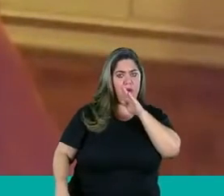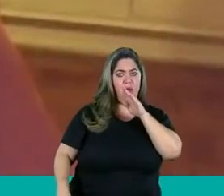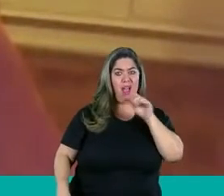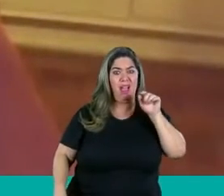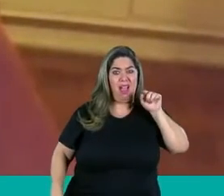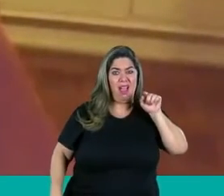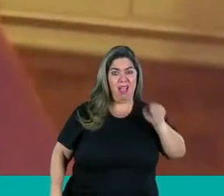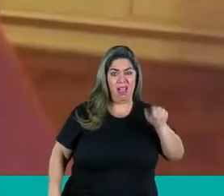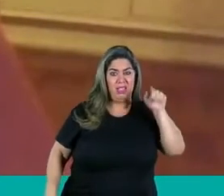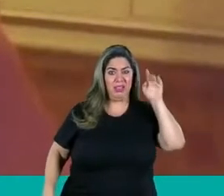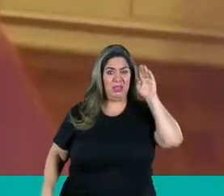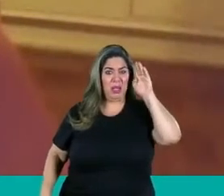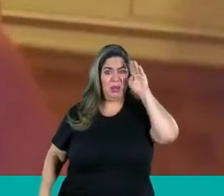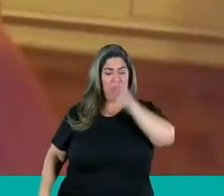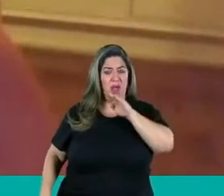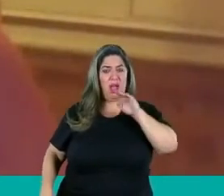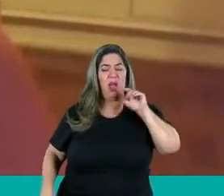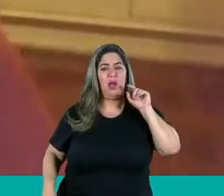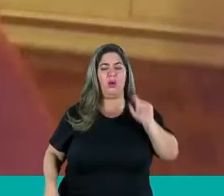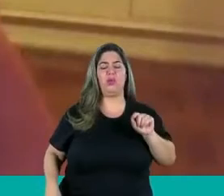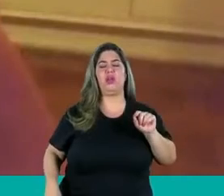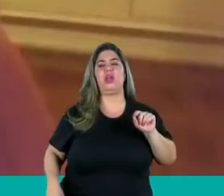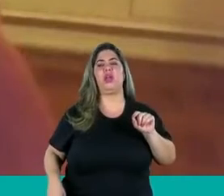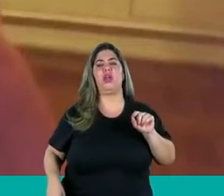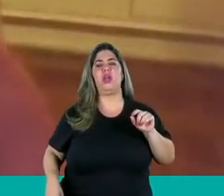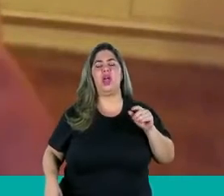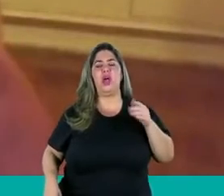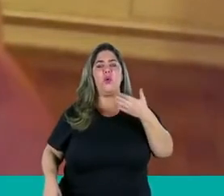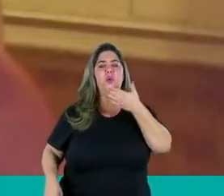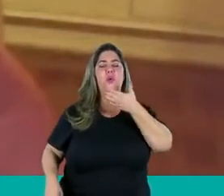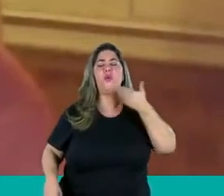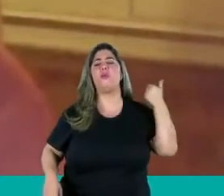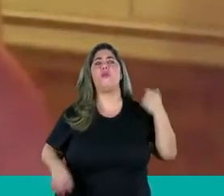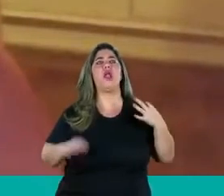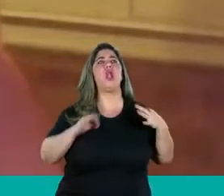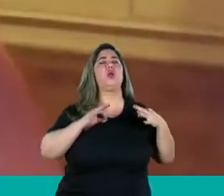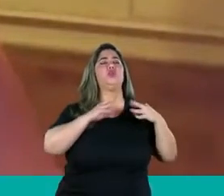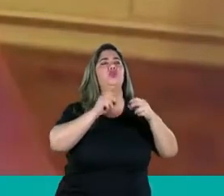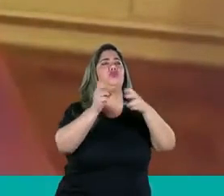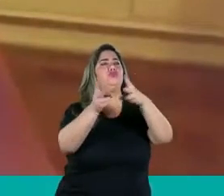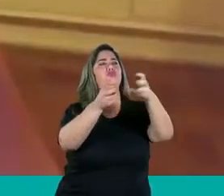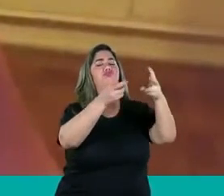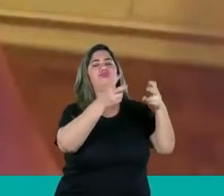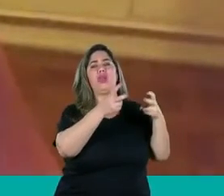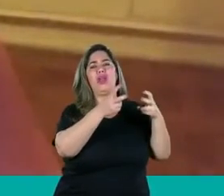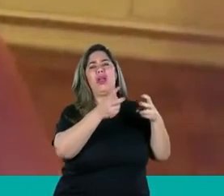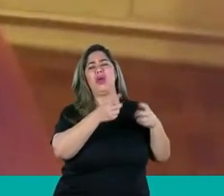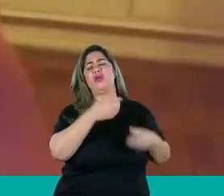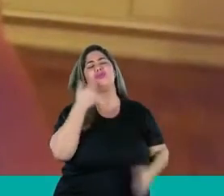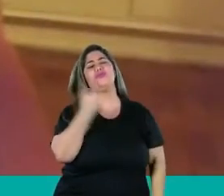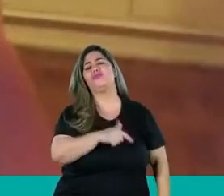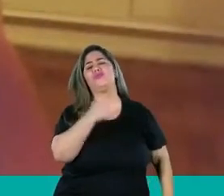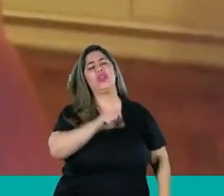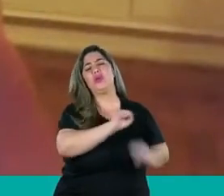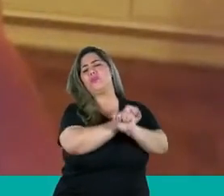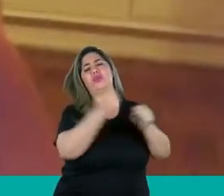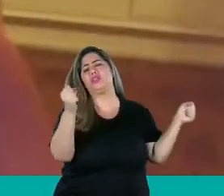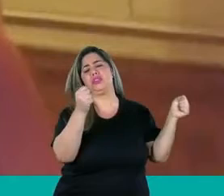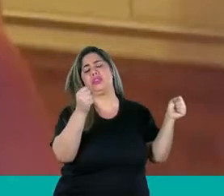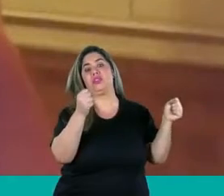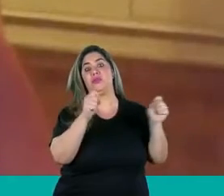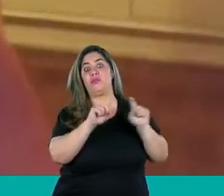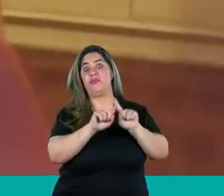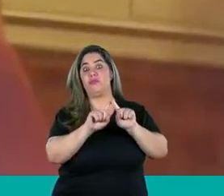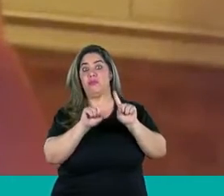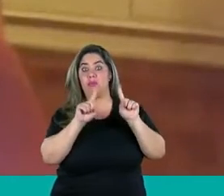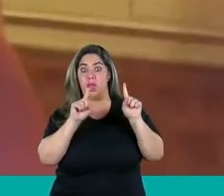de o melhor dos mundos, o melhor dos mundos que sabemos que não existe, que não é possível,